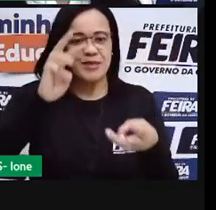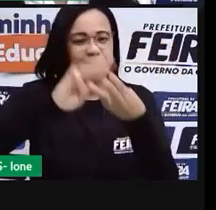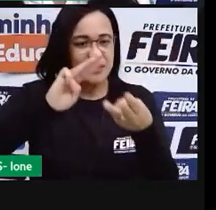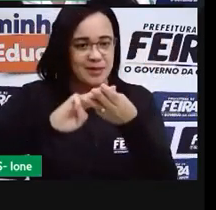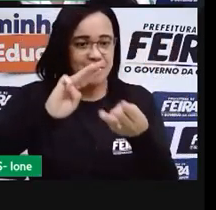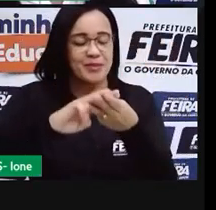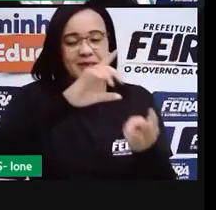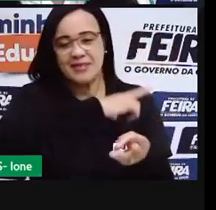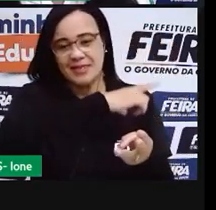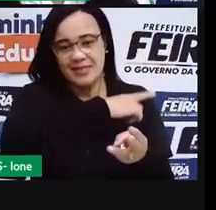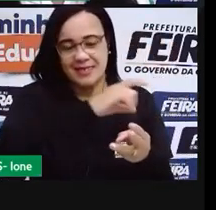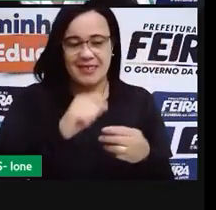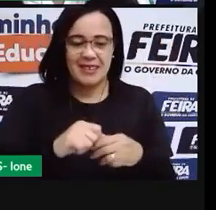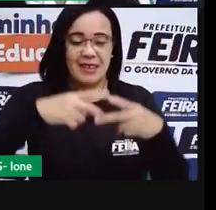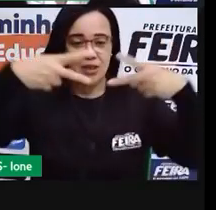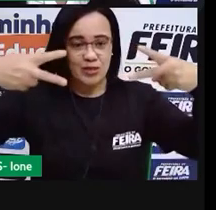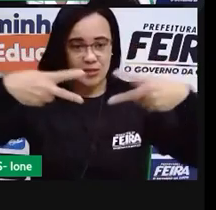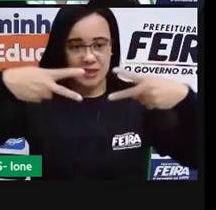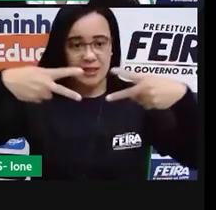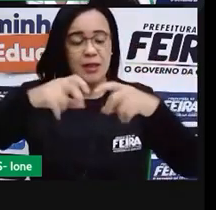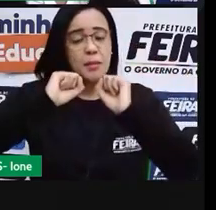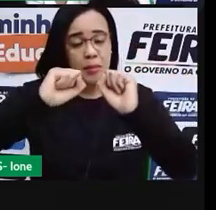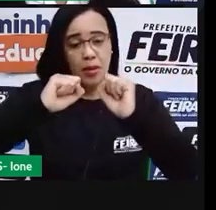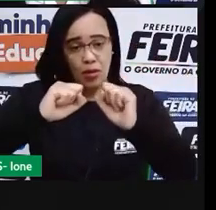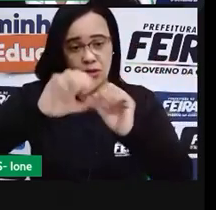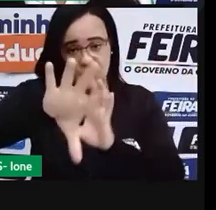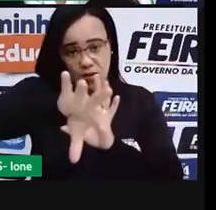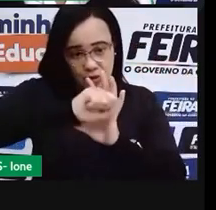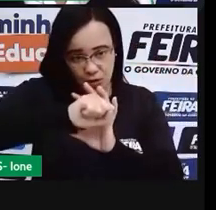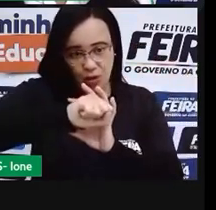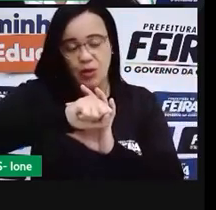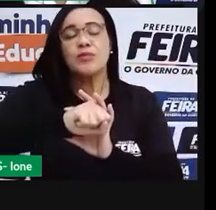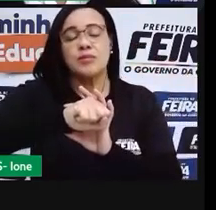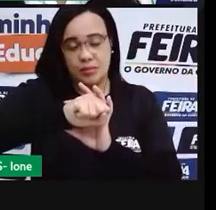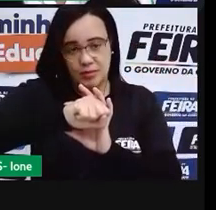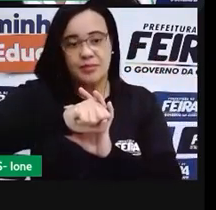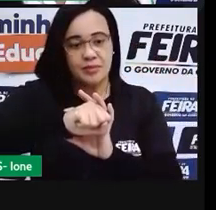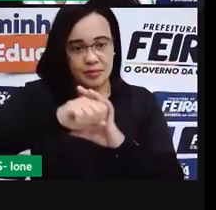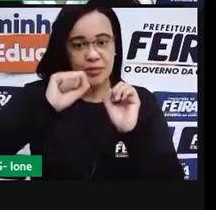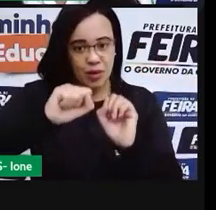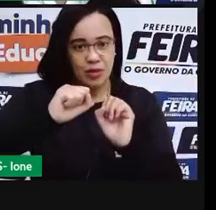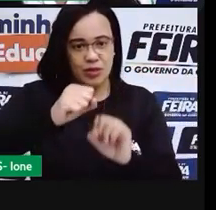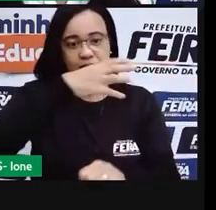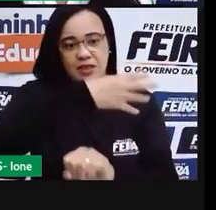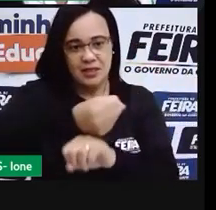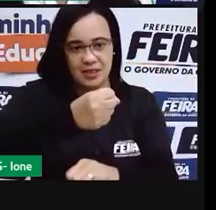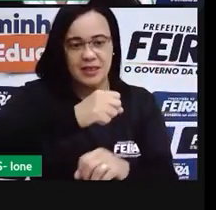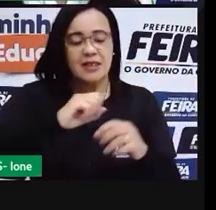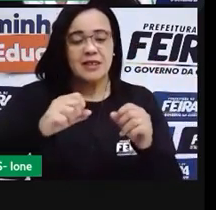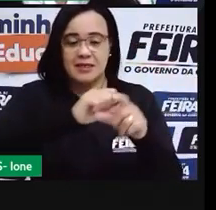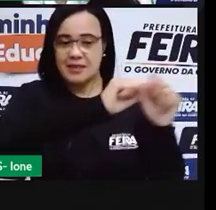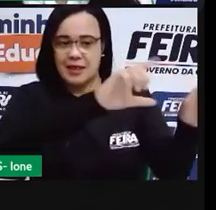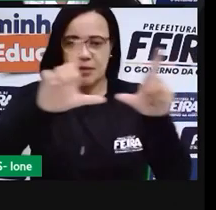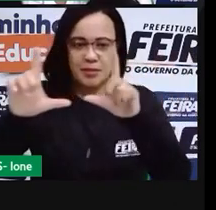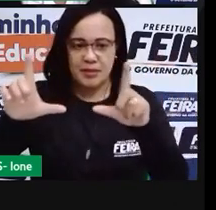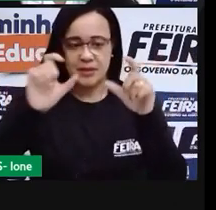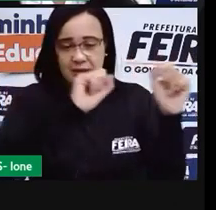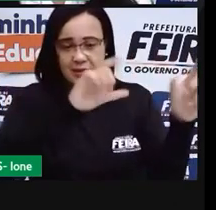esse conhecimento em prática. Então, vamos praticar com o jogo de figuras